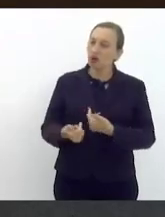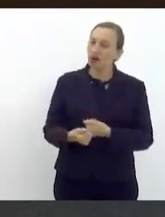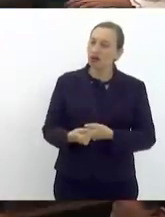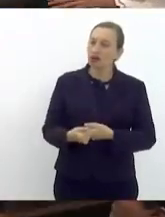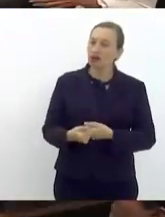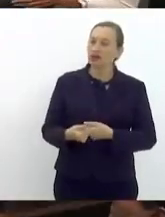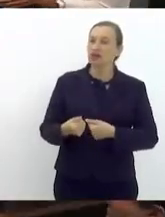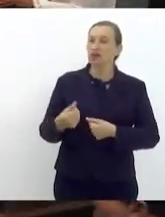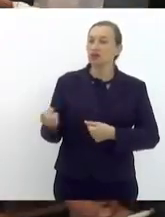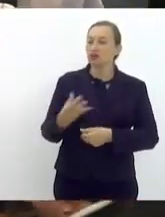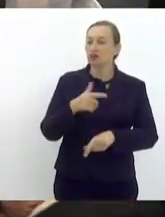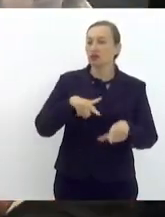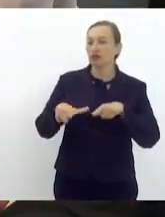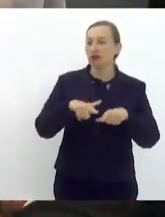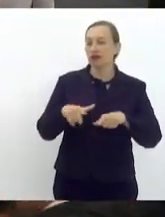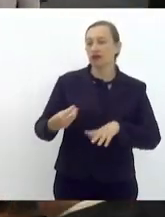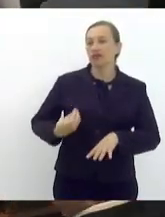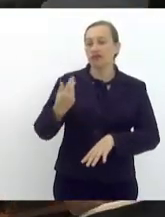na vida dele.